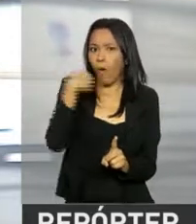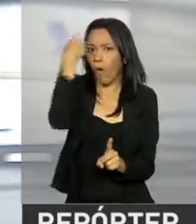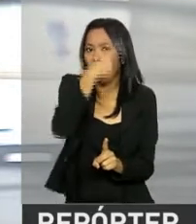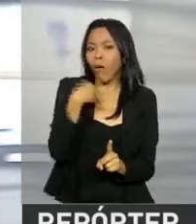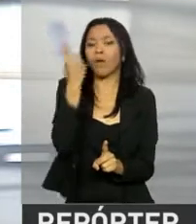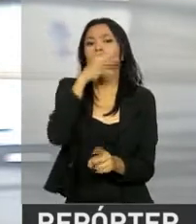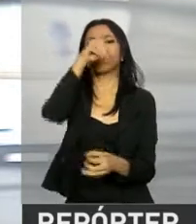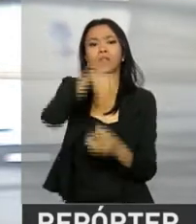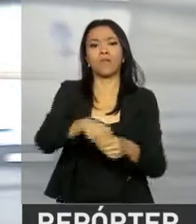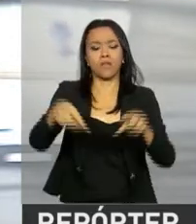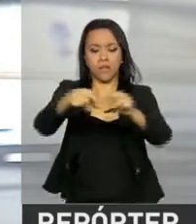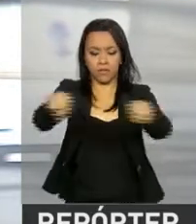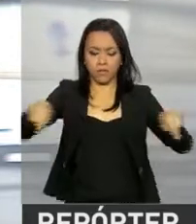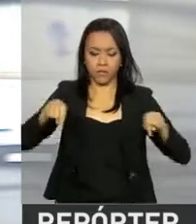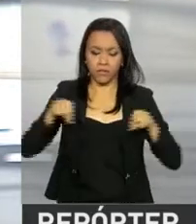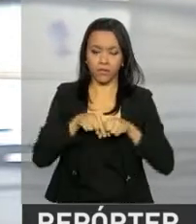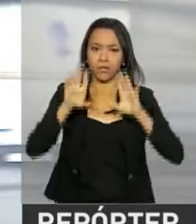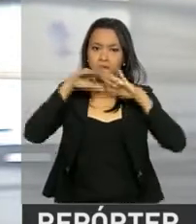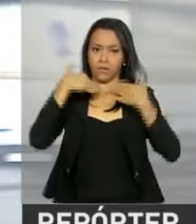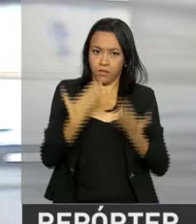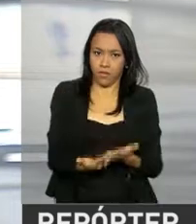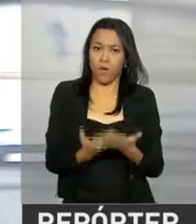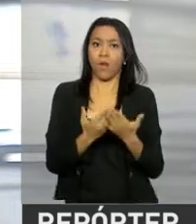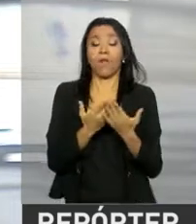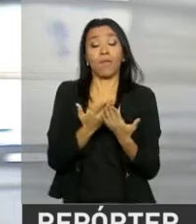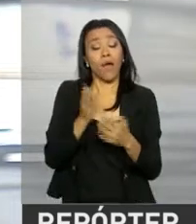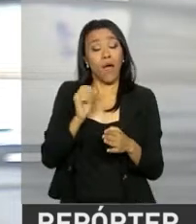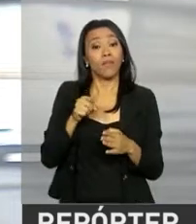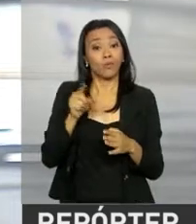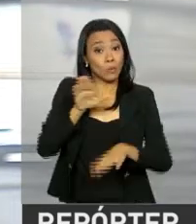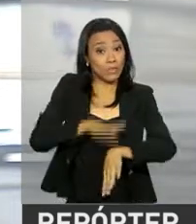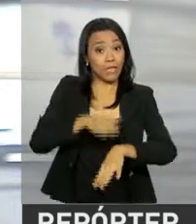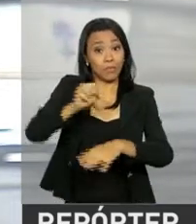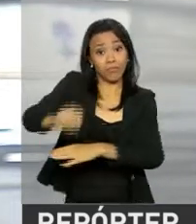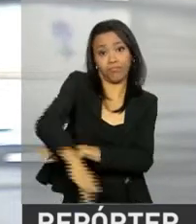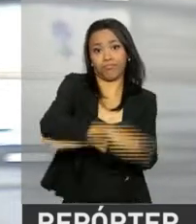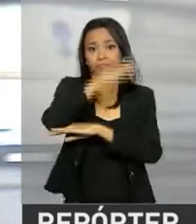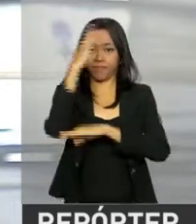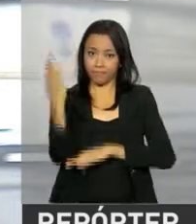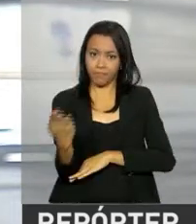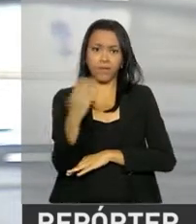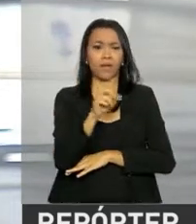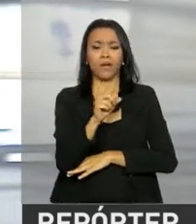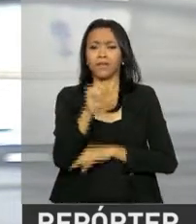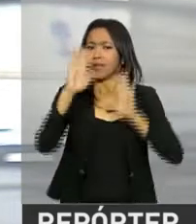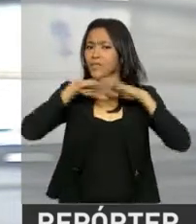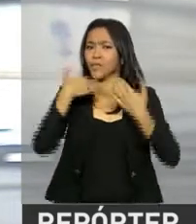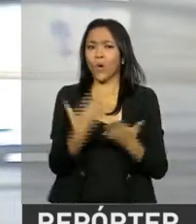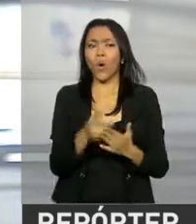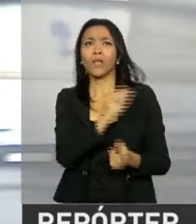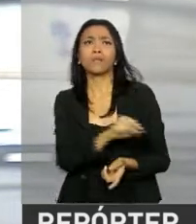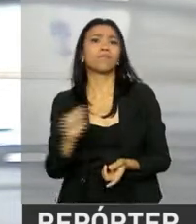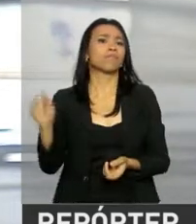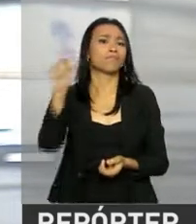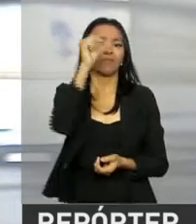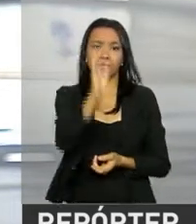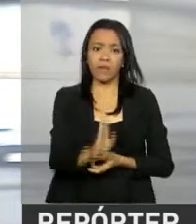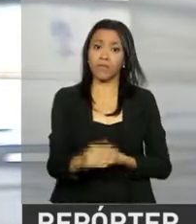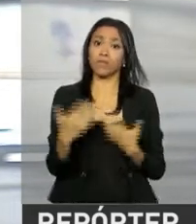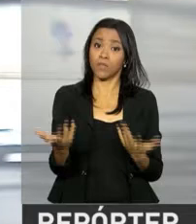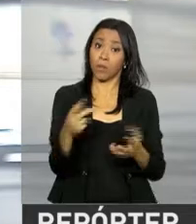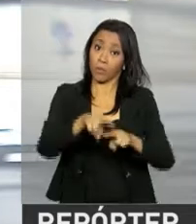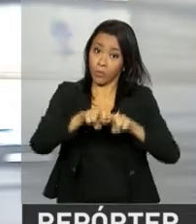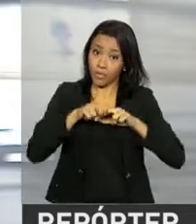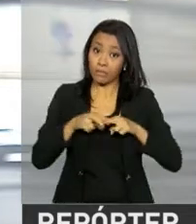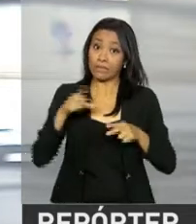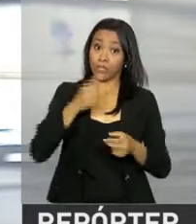aula a ajudando a implementar a educação em tempo integral nas escolas de todo o país pra isso estão previstos